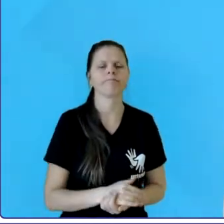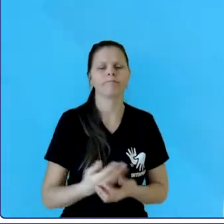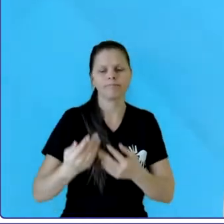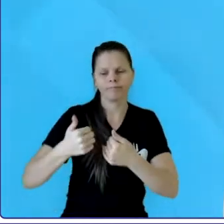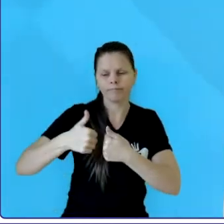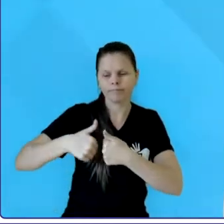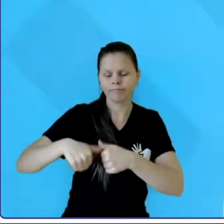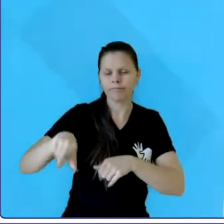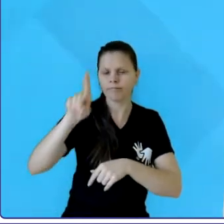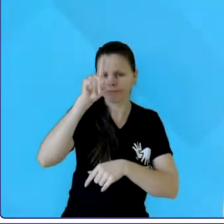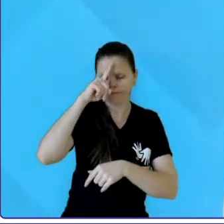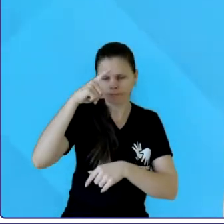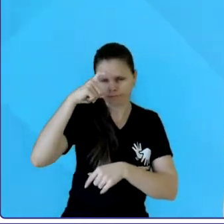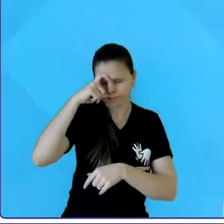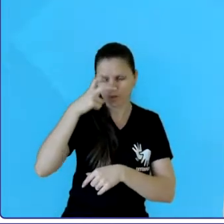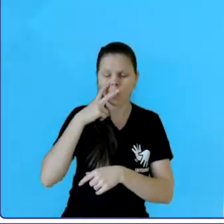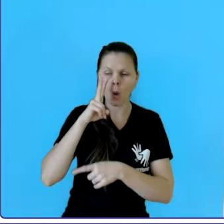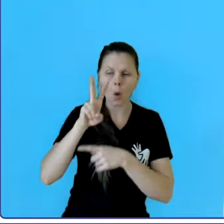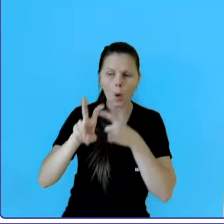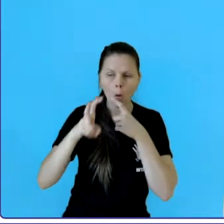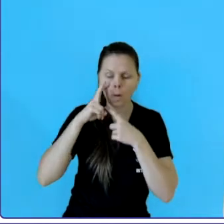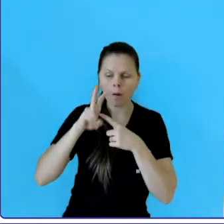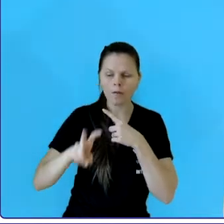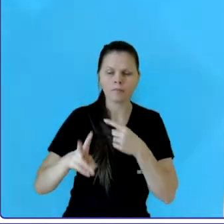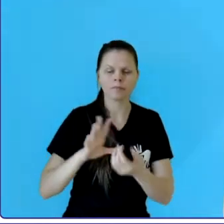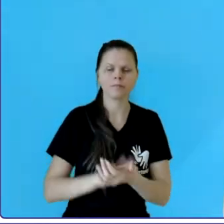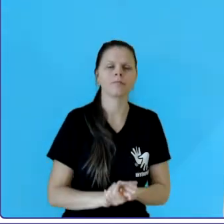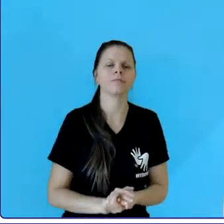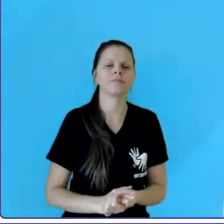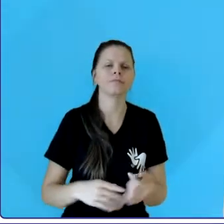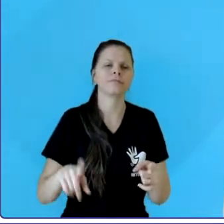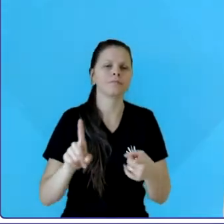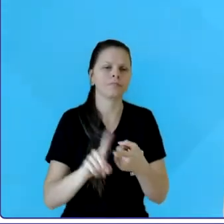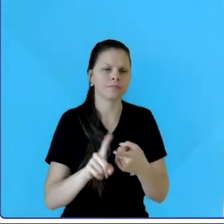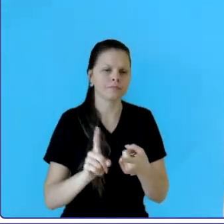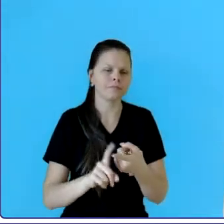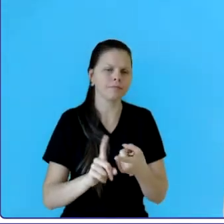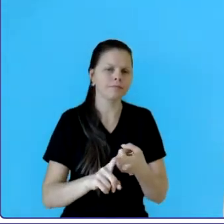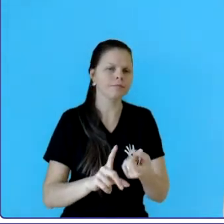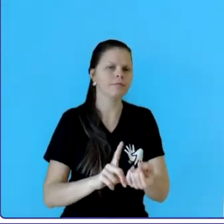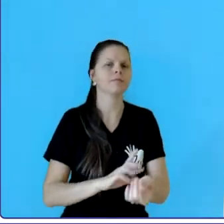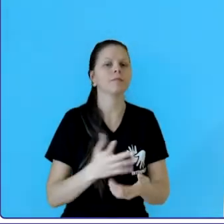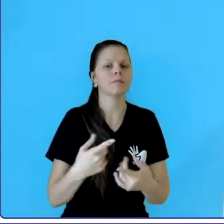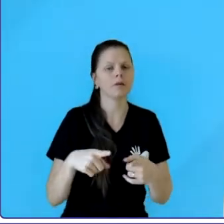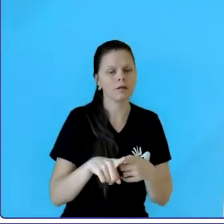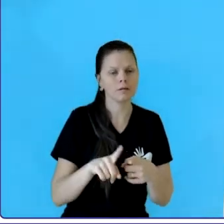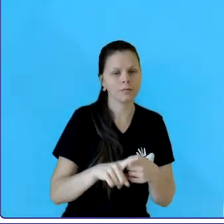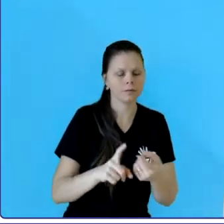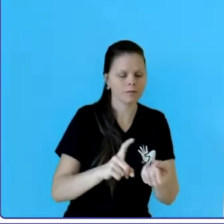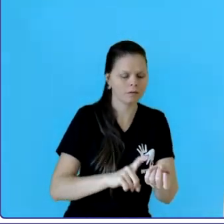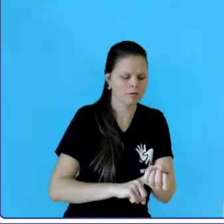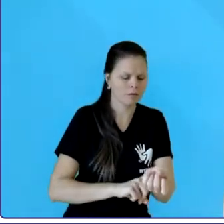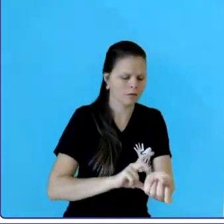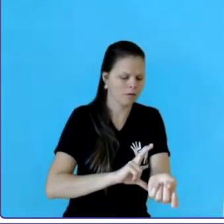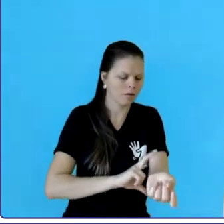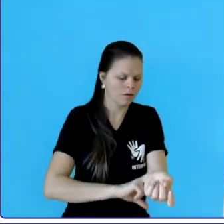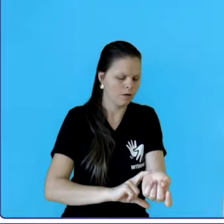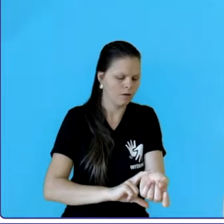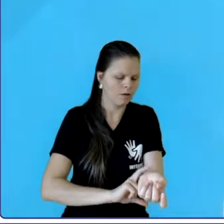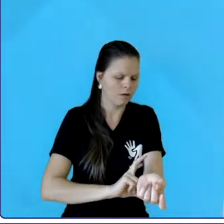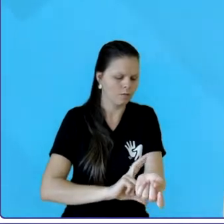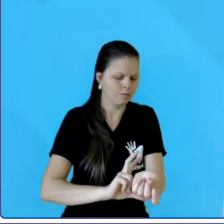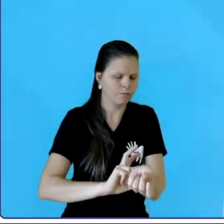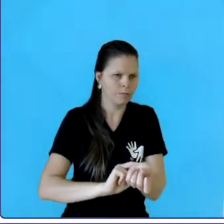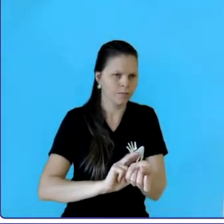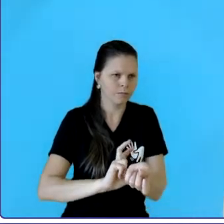condições sensíveis à atenção primária, como a diabetes e a hipertensão. Então, já é feito todo esse processo, né, de aferir a pressão,